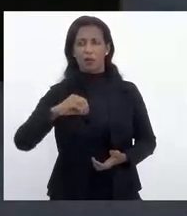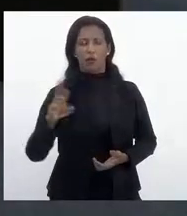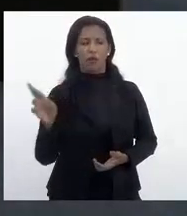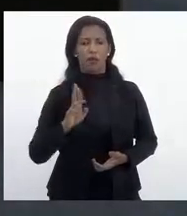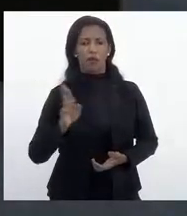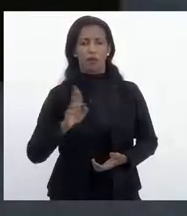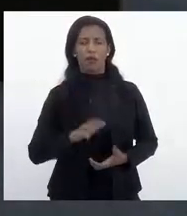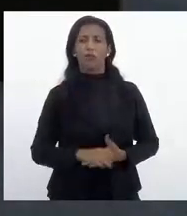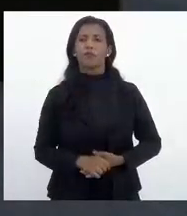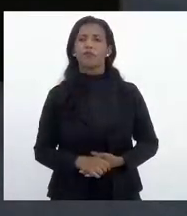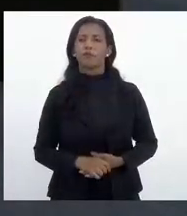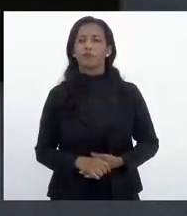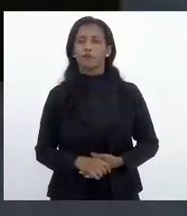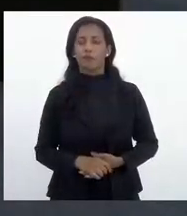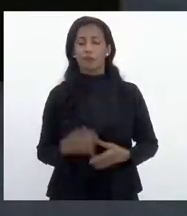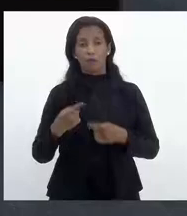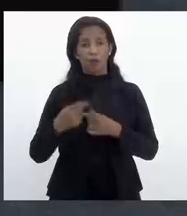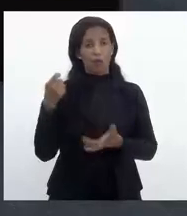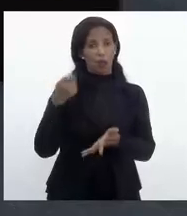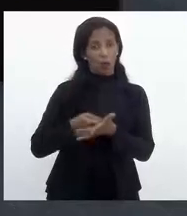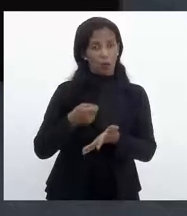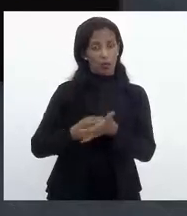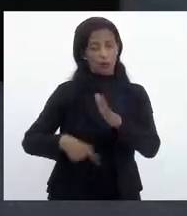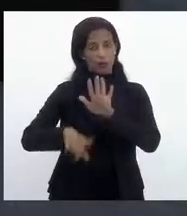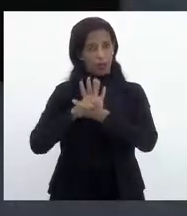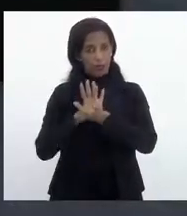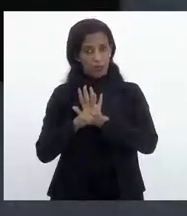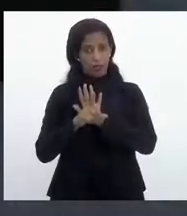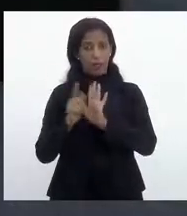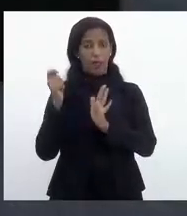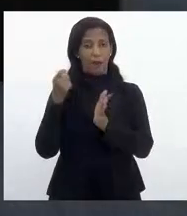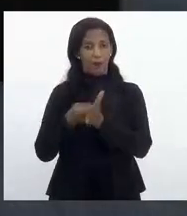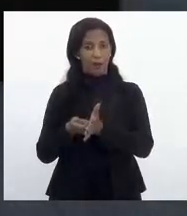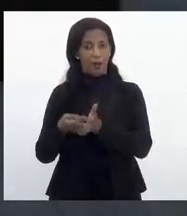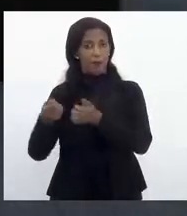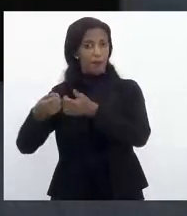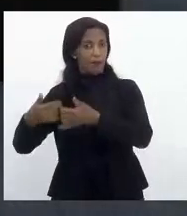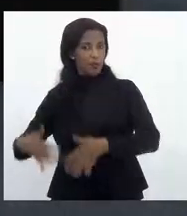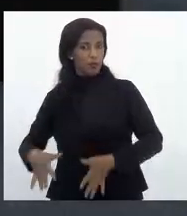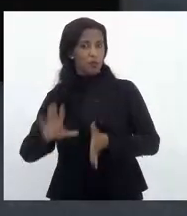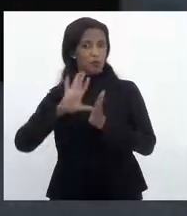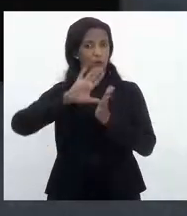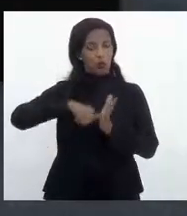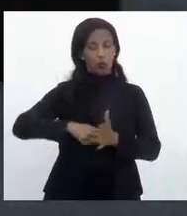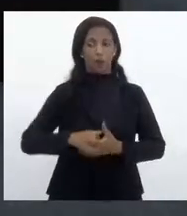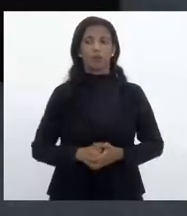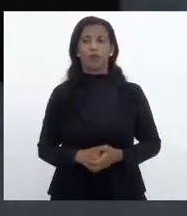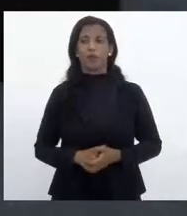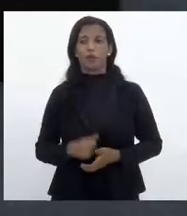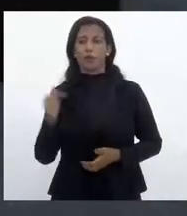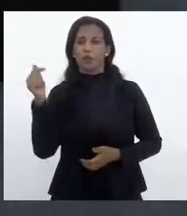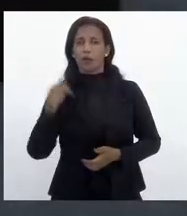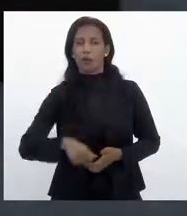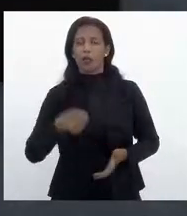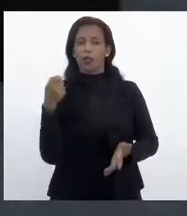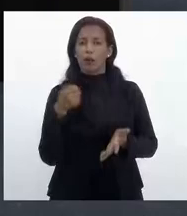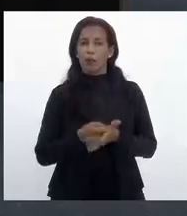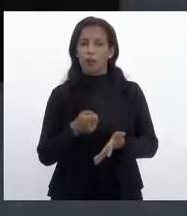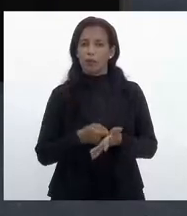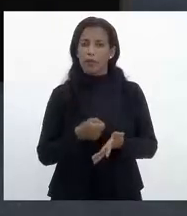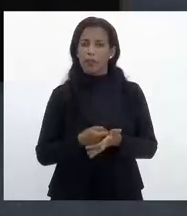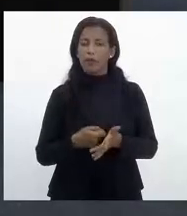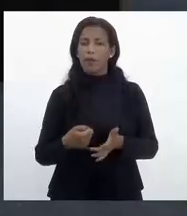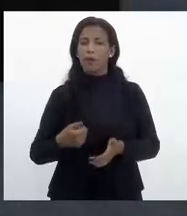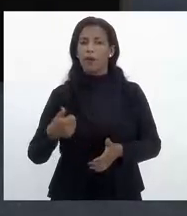90 Porque estão sendo obrigadas pela lei para pagar o prejuízo de quem roubou Então essa casa tem a obrigação